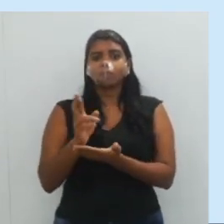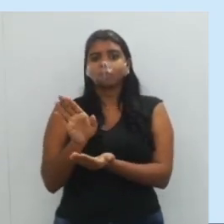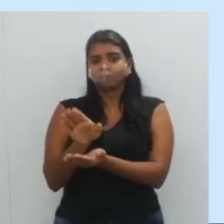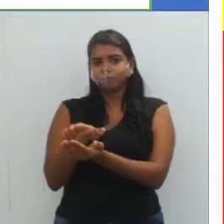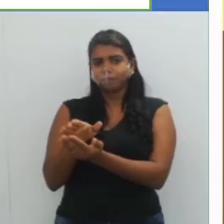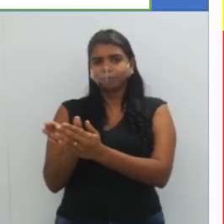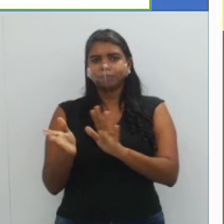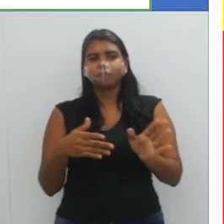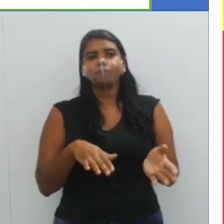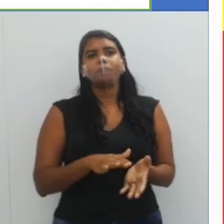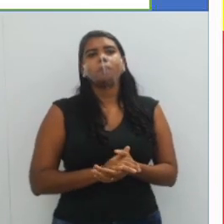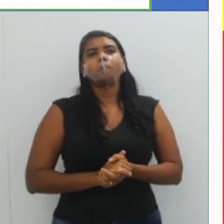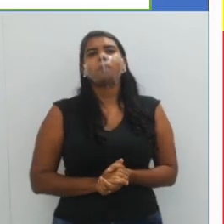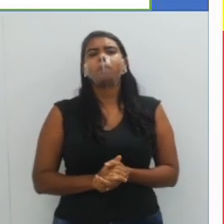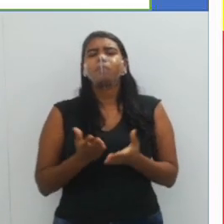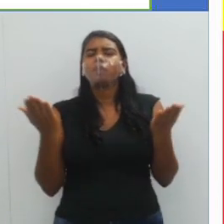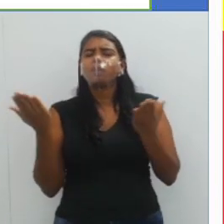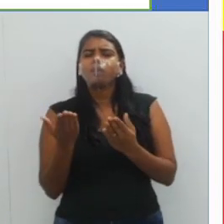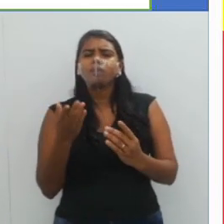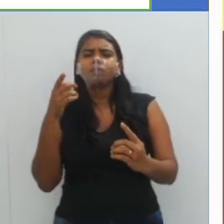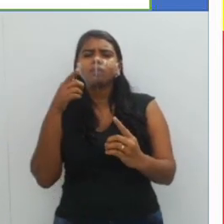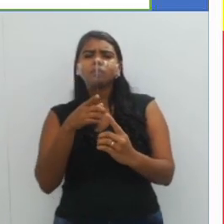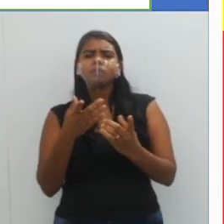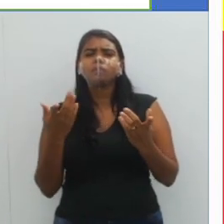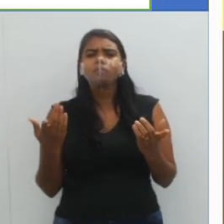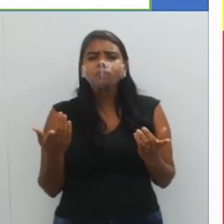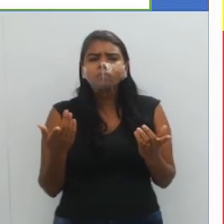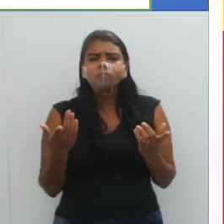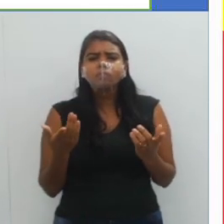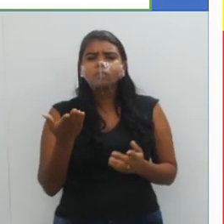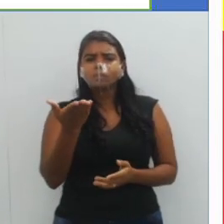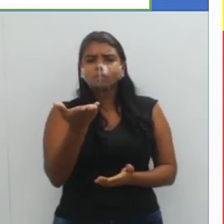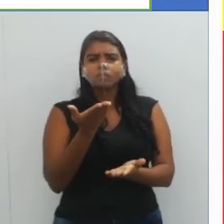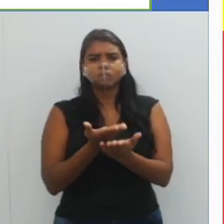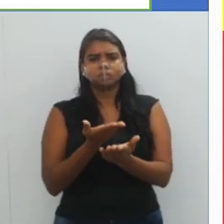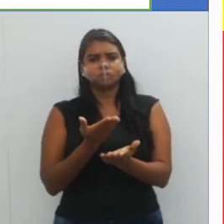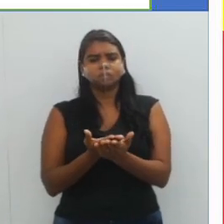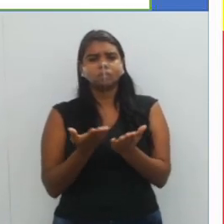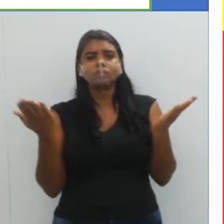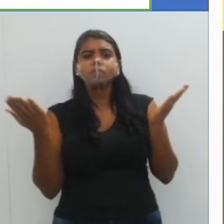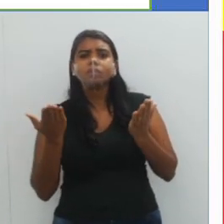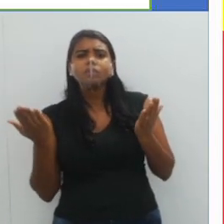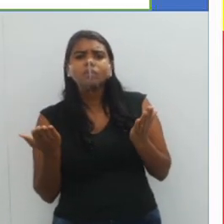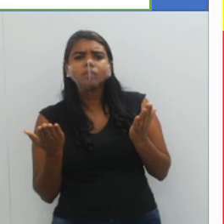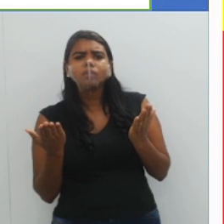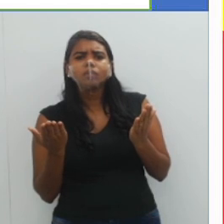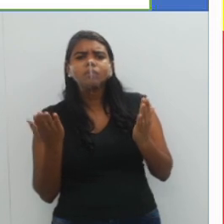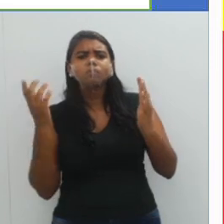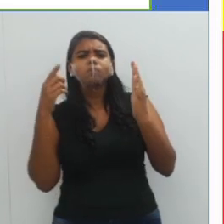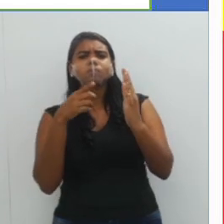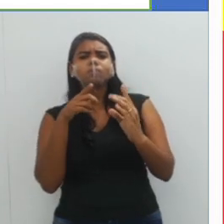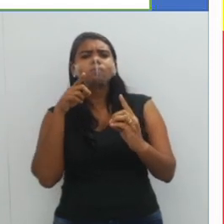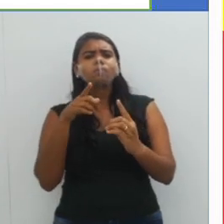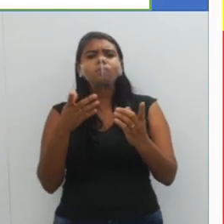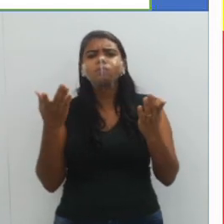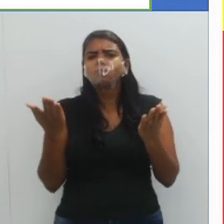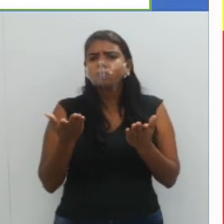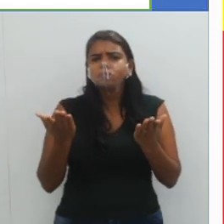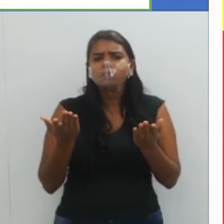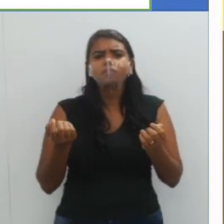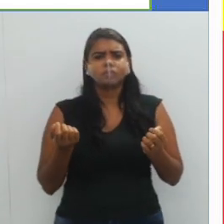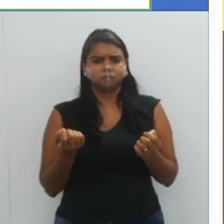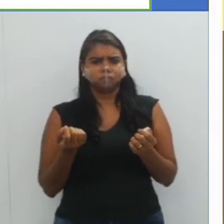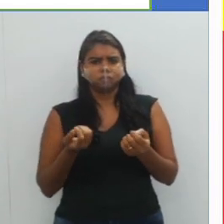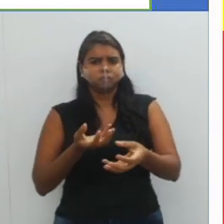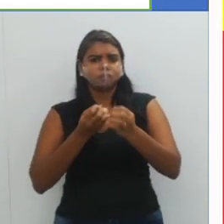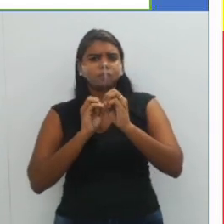Pernambuco. Qual é o objetivo? Fica-se aquela questão para você, estudante. Qual o objetivo desse componente? Qual o objetivo